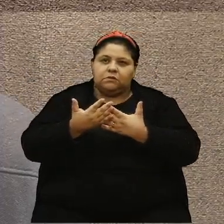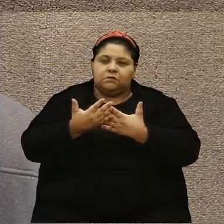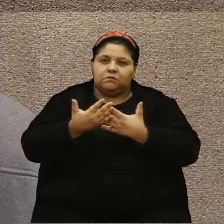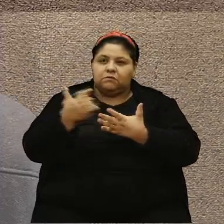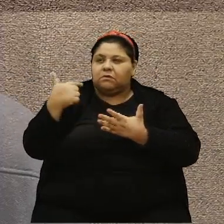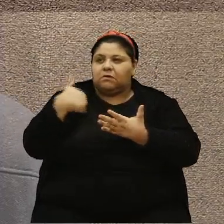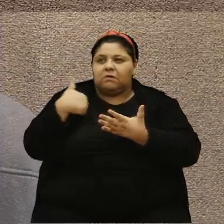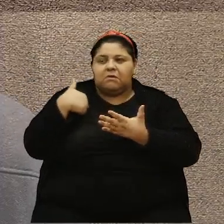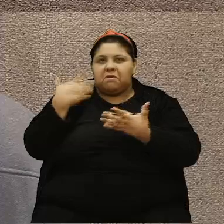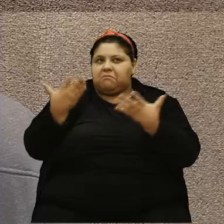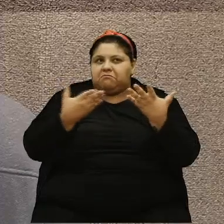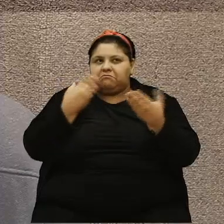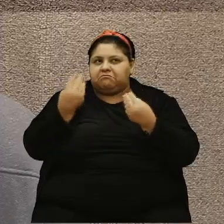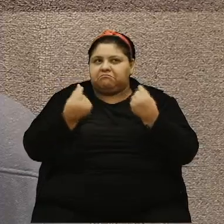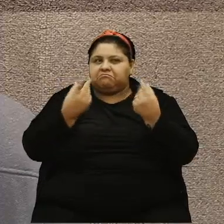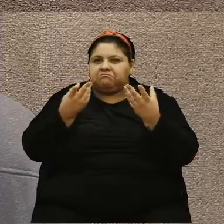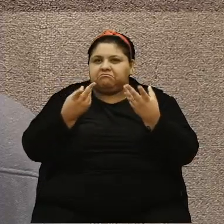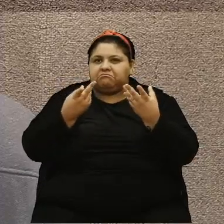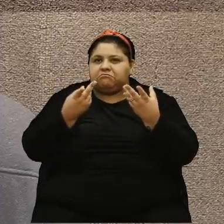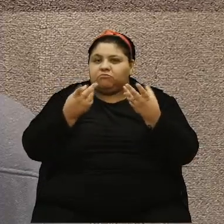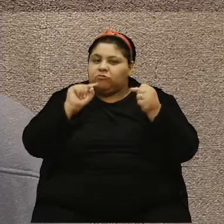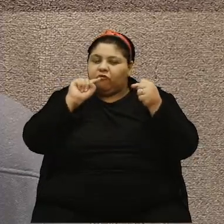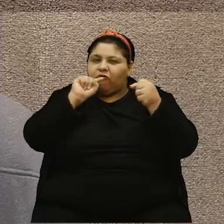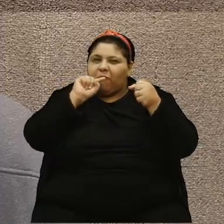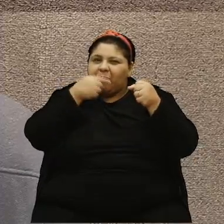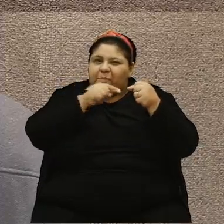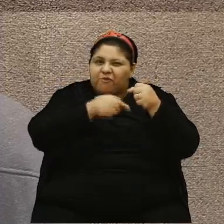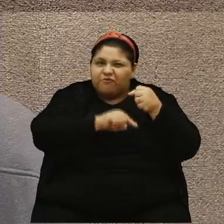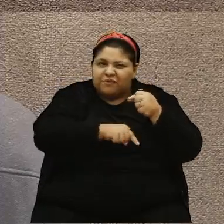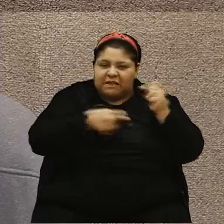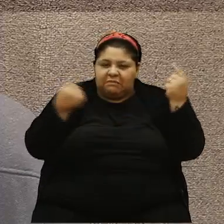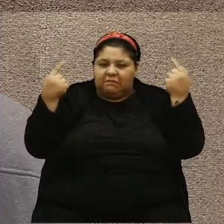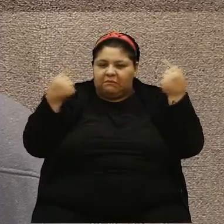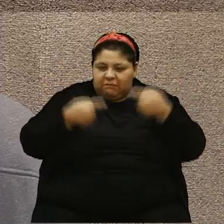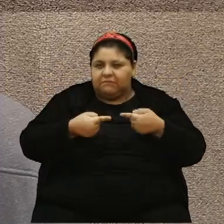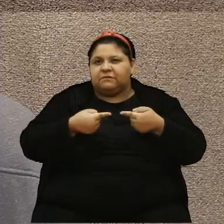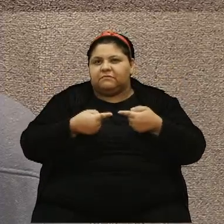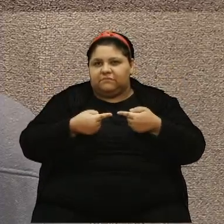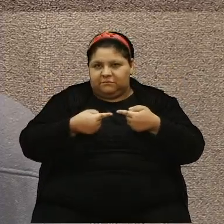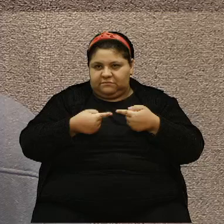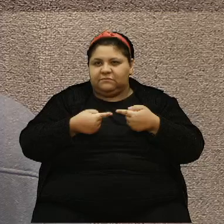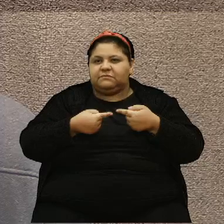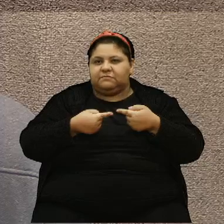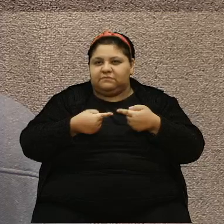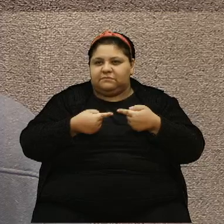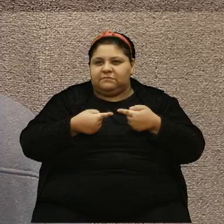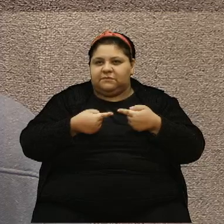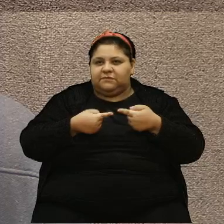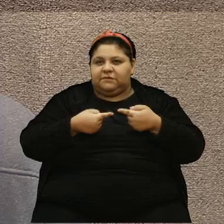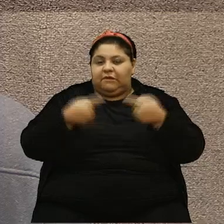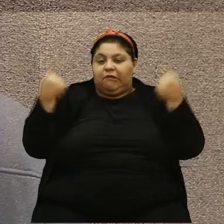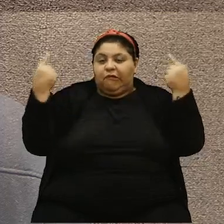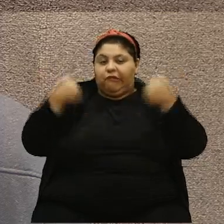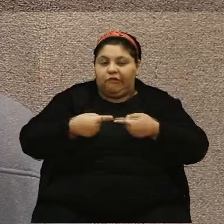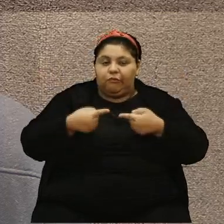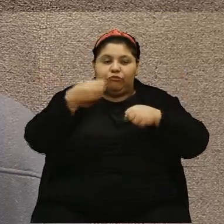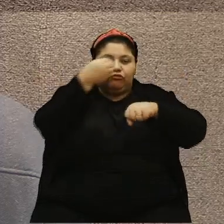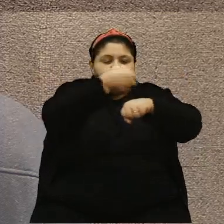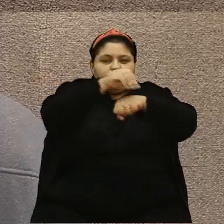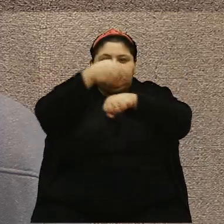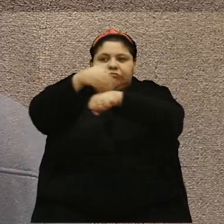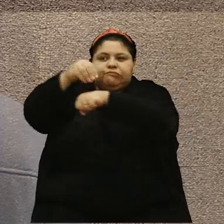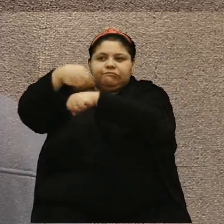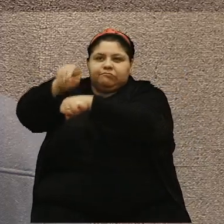Eu não vou entrar nesse campeonato Série D, né, de disputa de